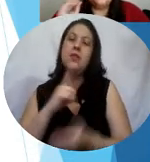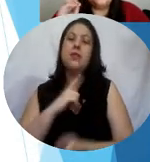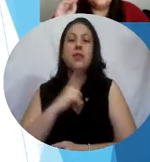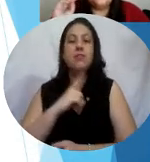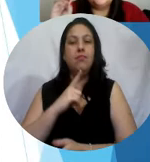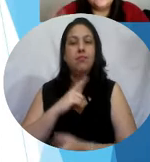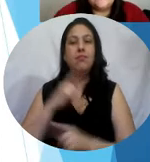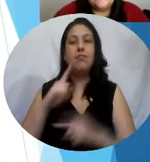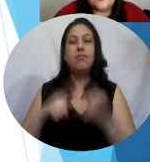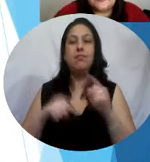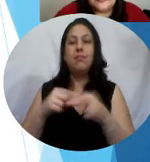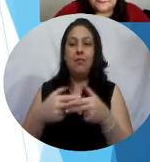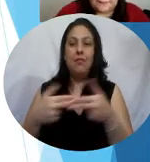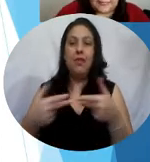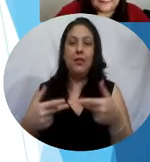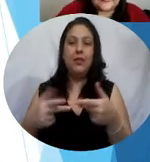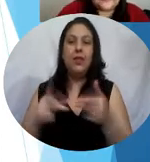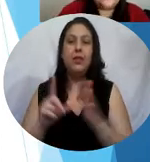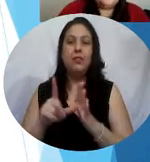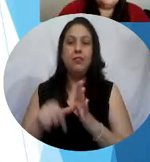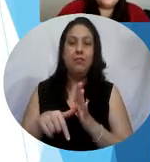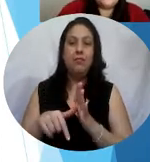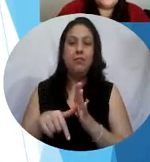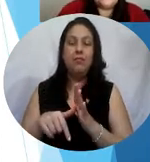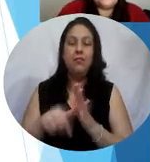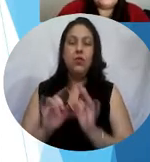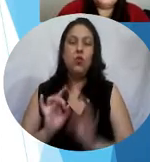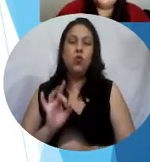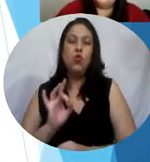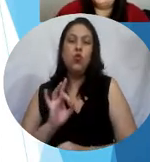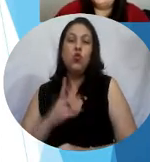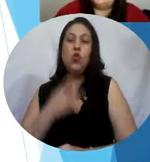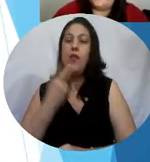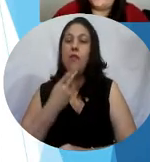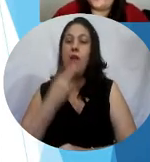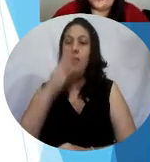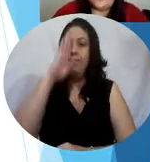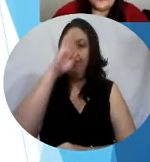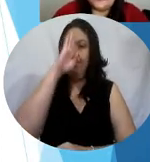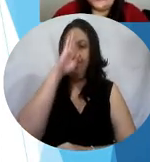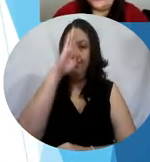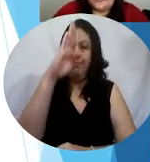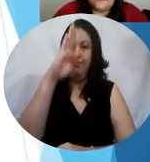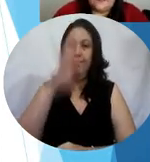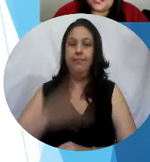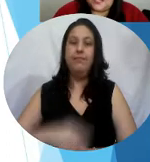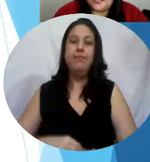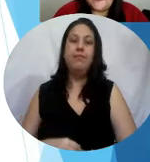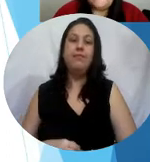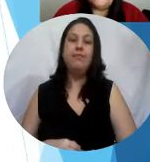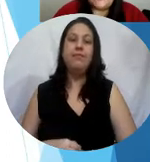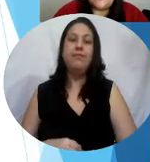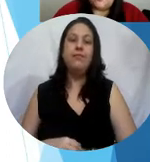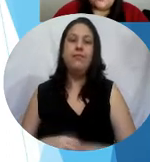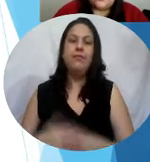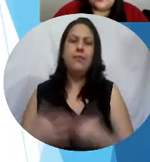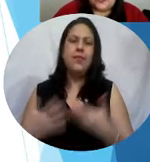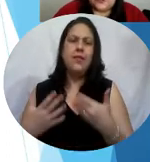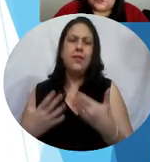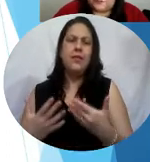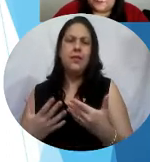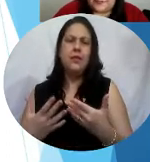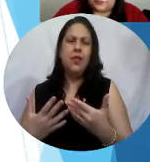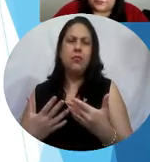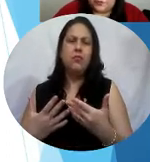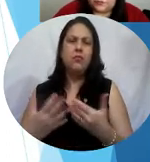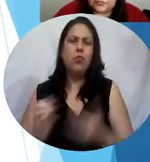falar somente dos principais. Então, também não há uma causa específica para o